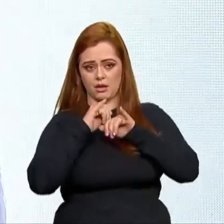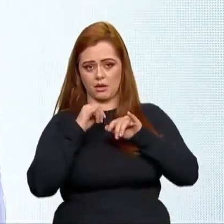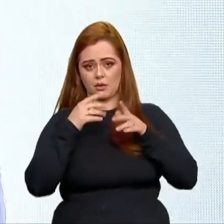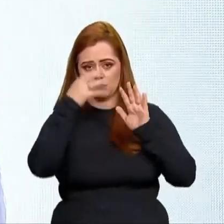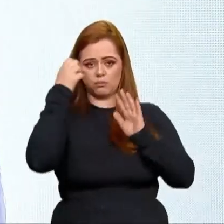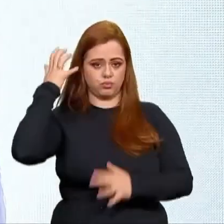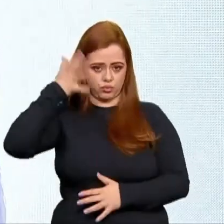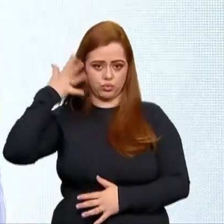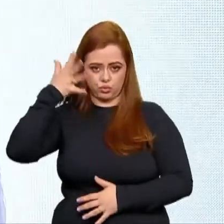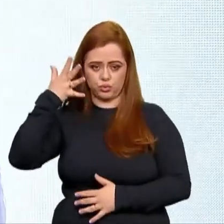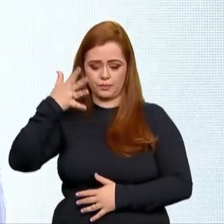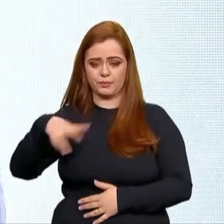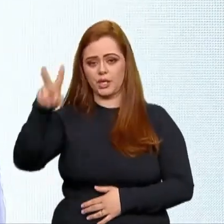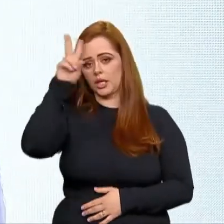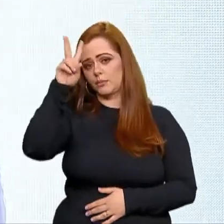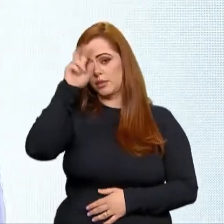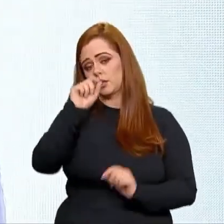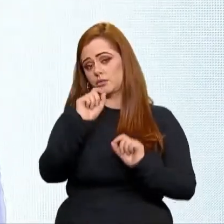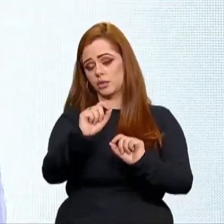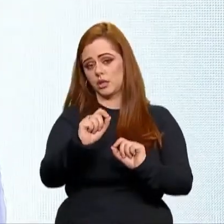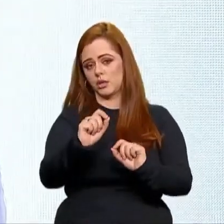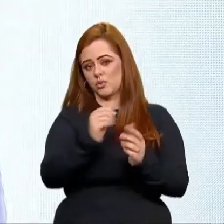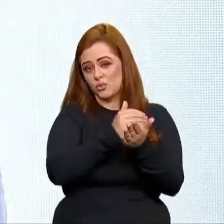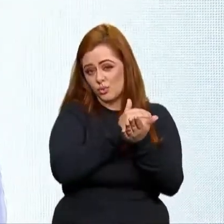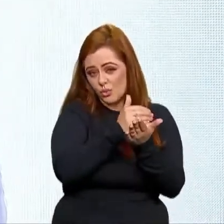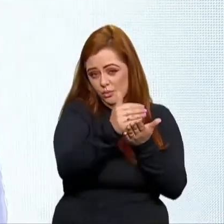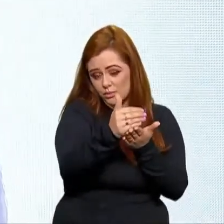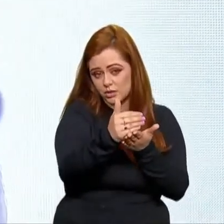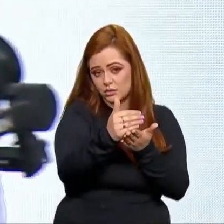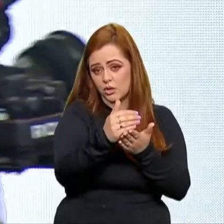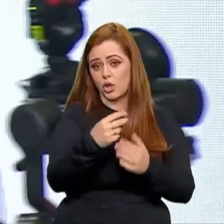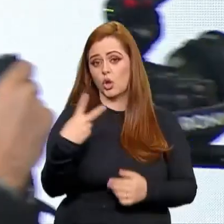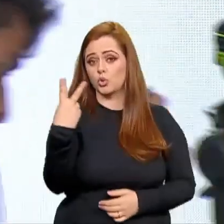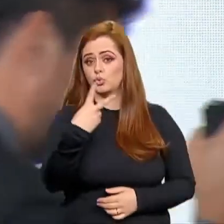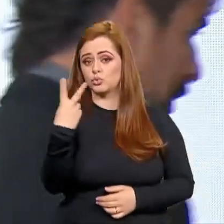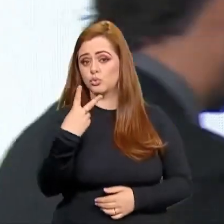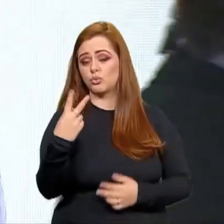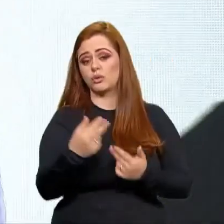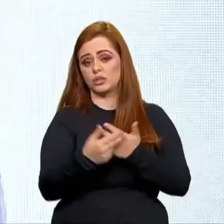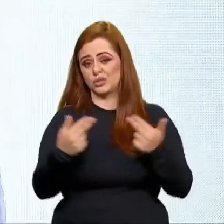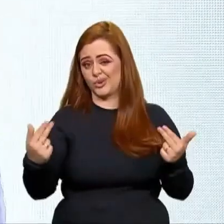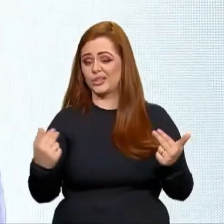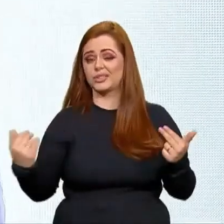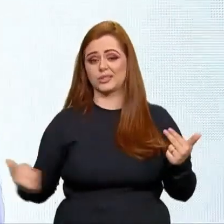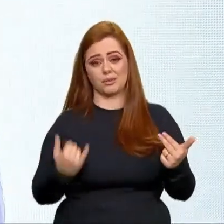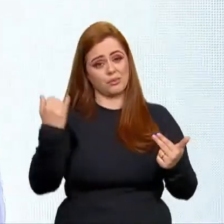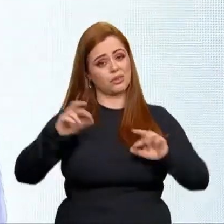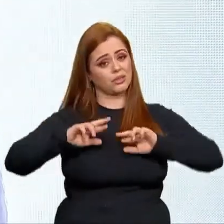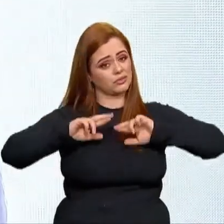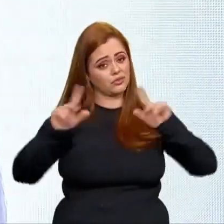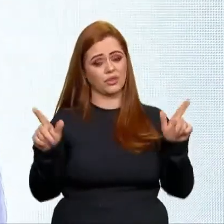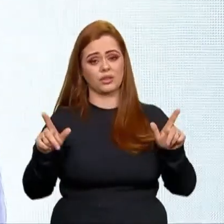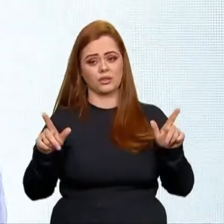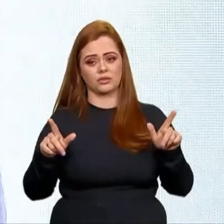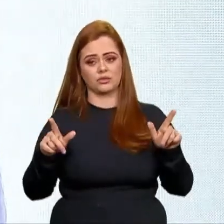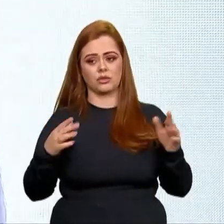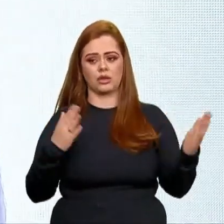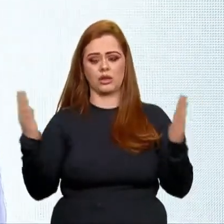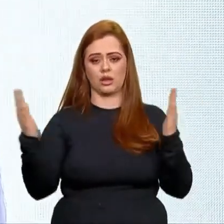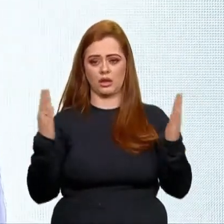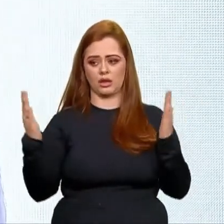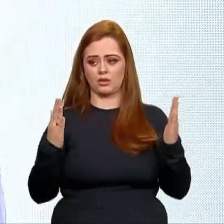presidente, lembrando de início de dois fatos que, como tantos outros, marcam a diferença entre um